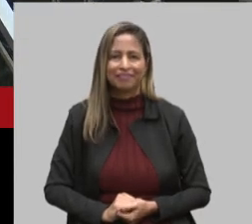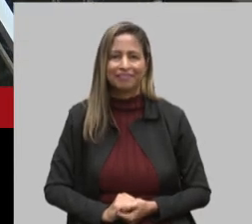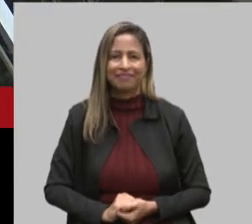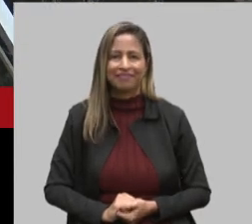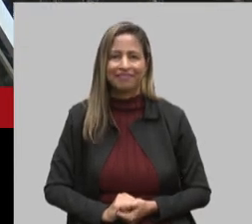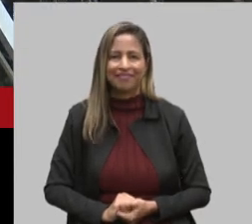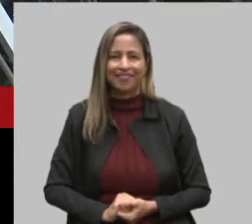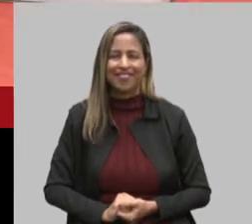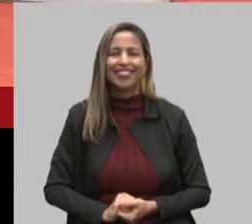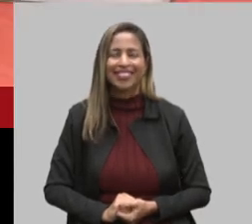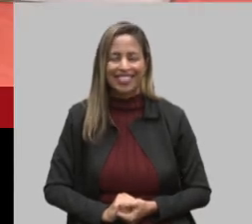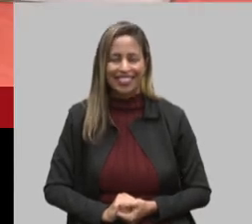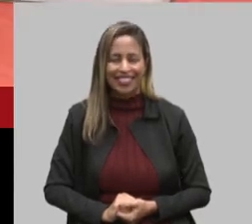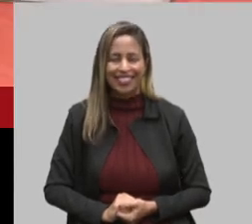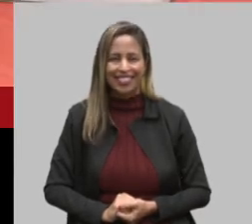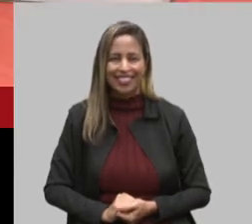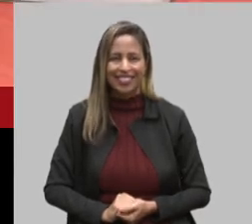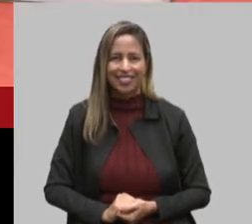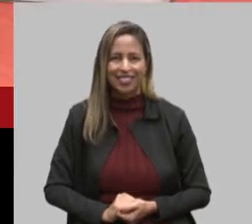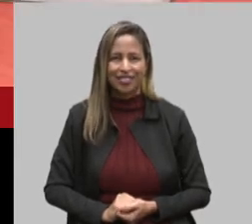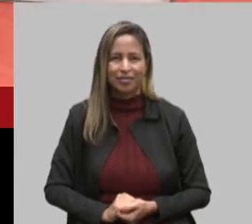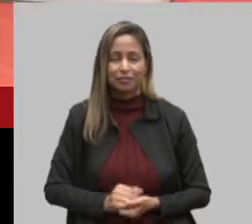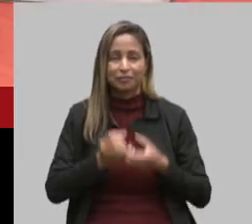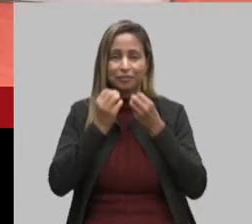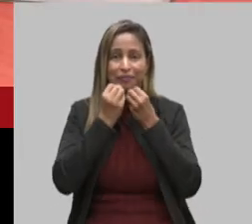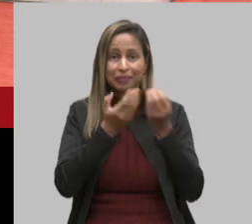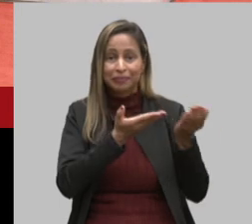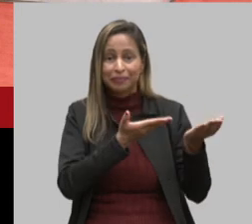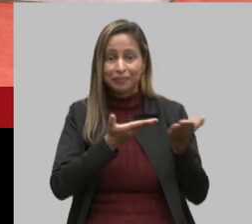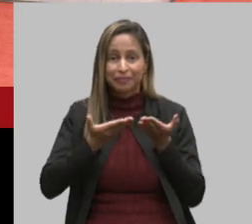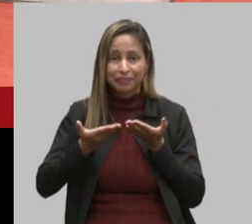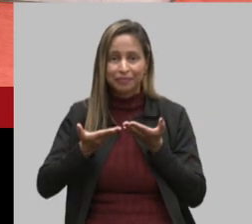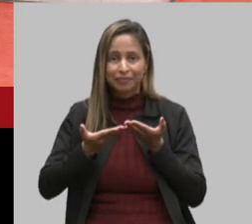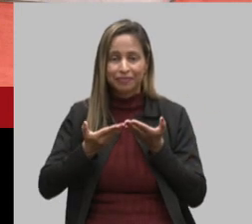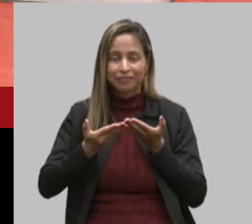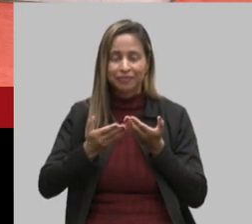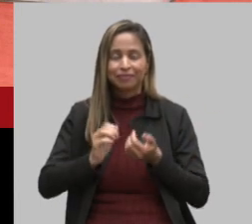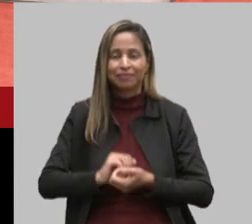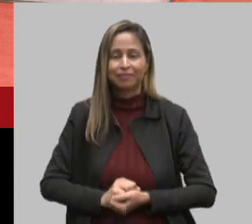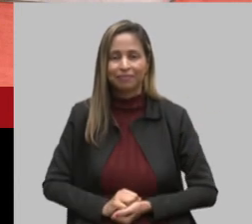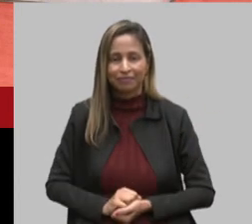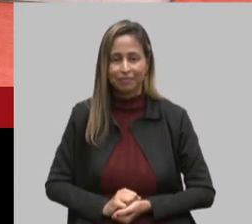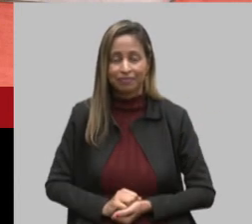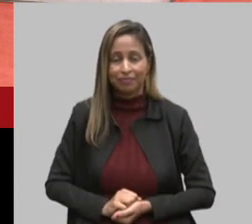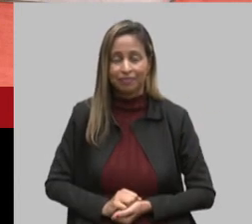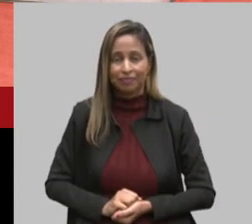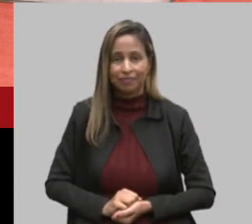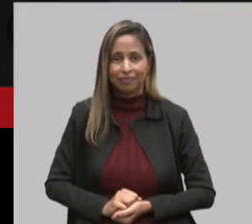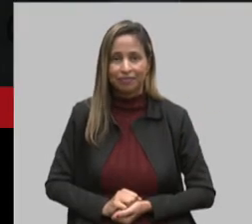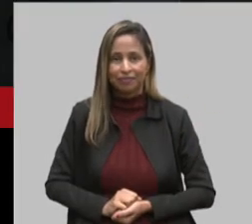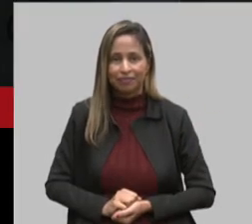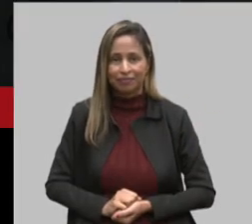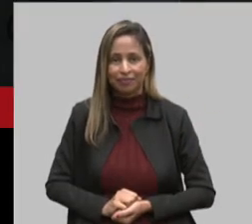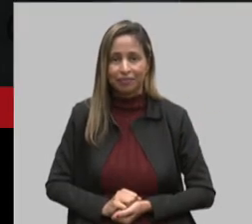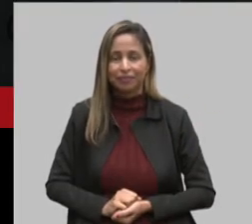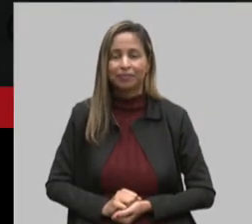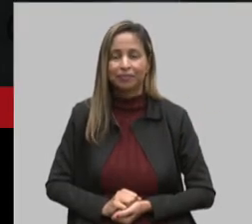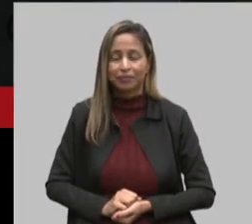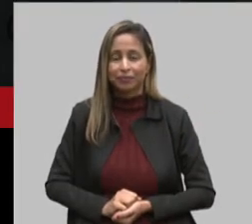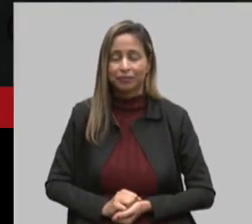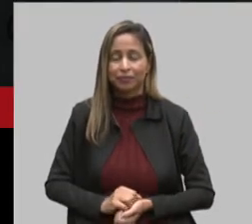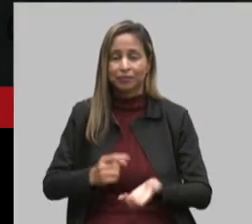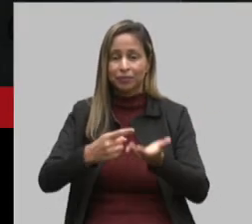Bom dia bem-vindos elbert e Eduarda convidamos os coordenadores